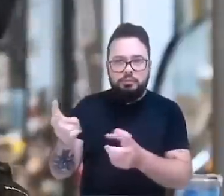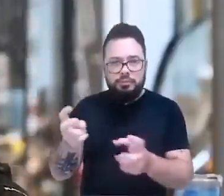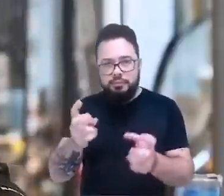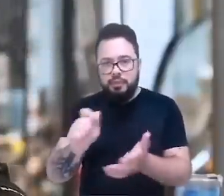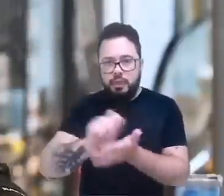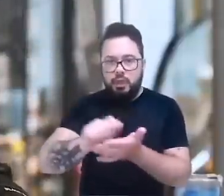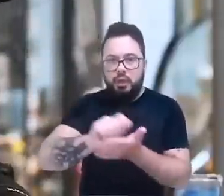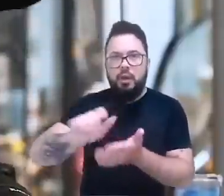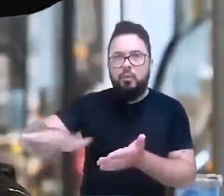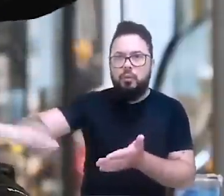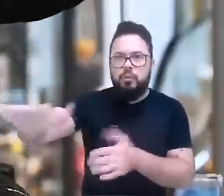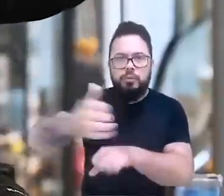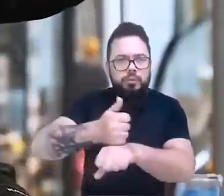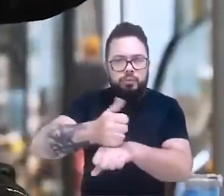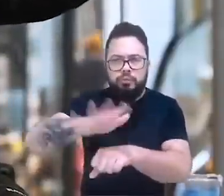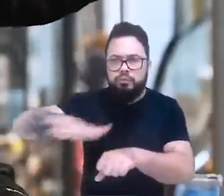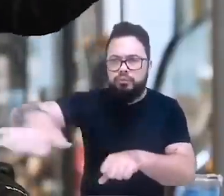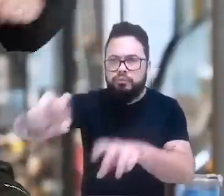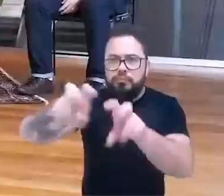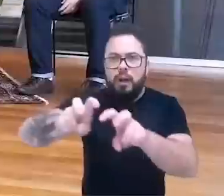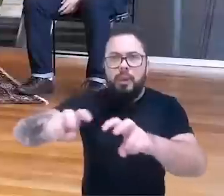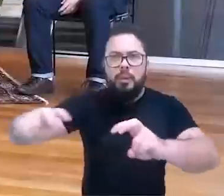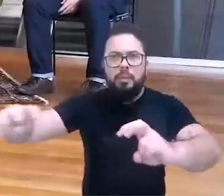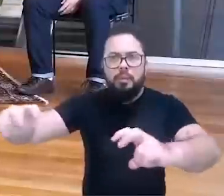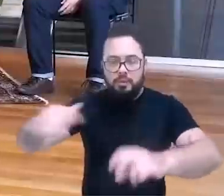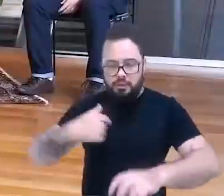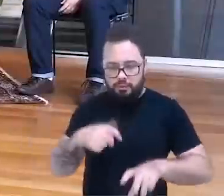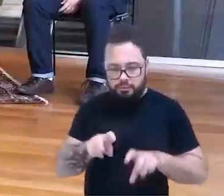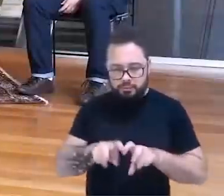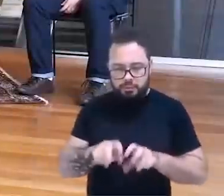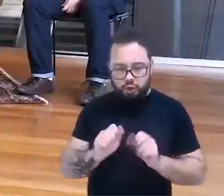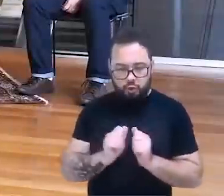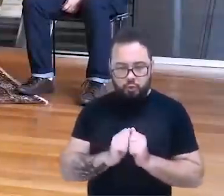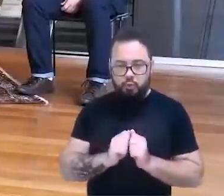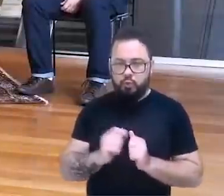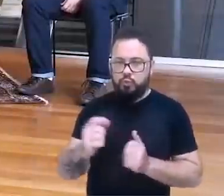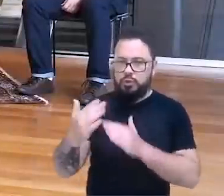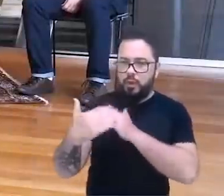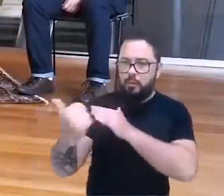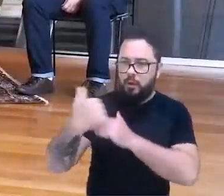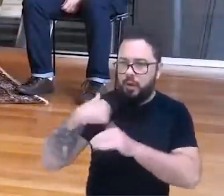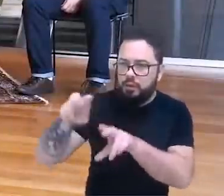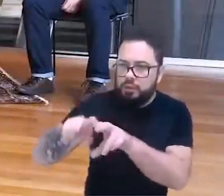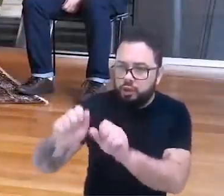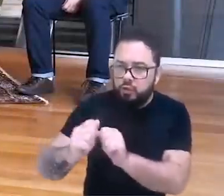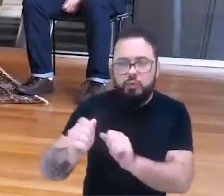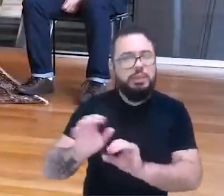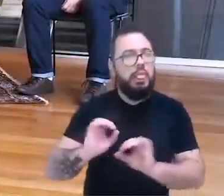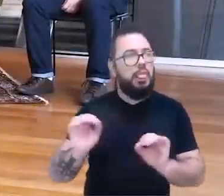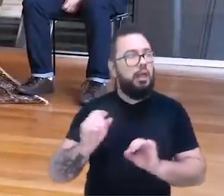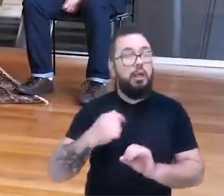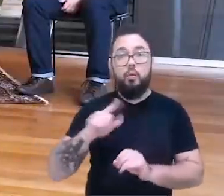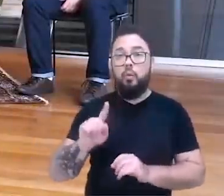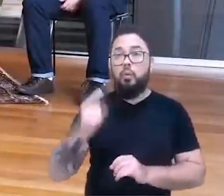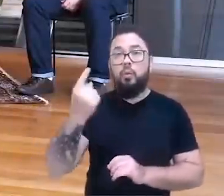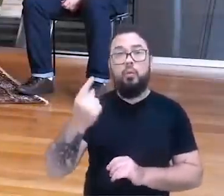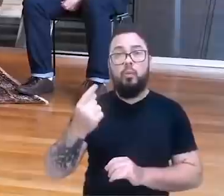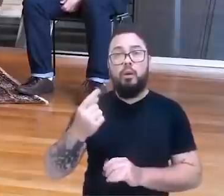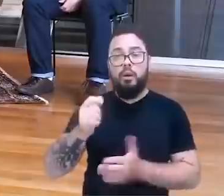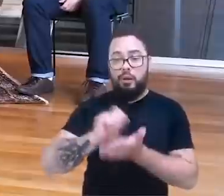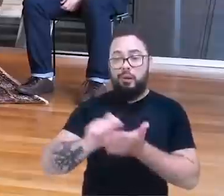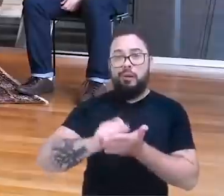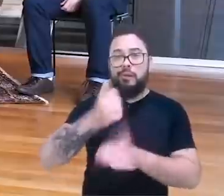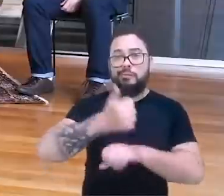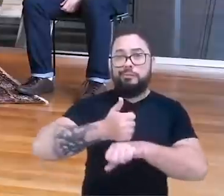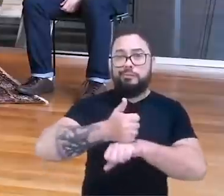te falei isso né todos sentando juntos ninguém sentou comigo ninguém me chamou para mesa deles era a única opção era bem vindo lá